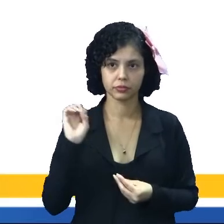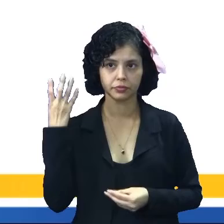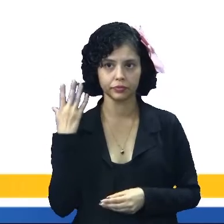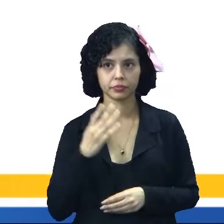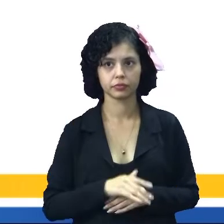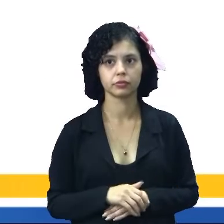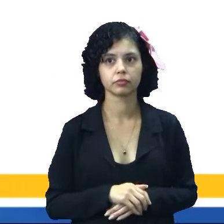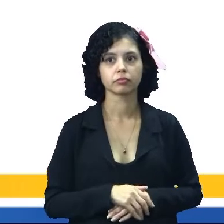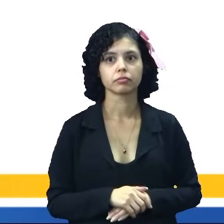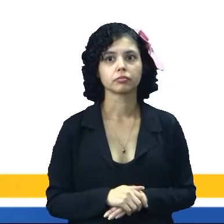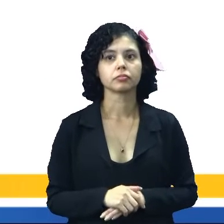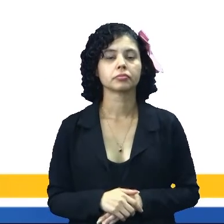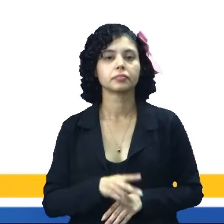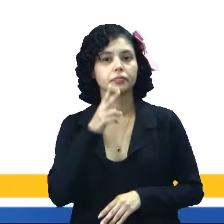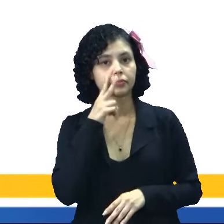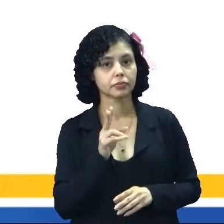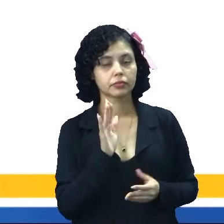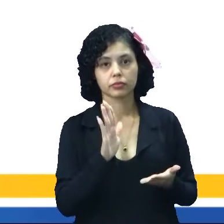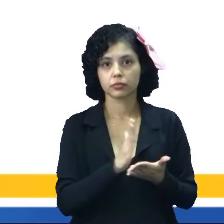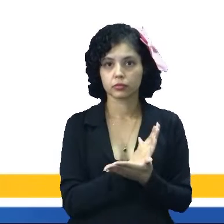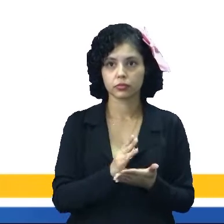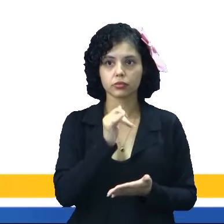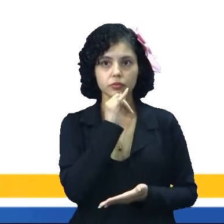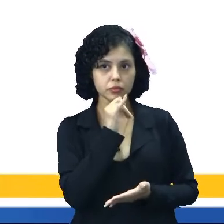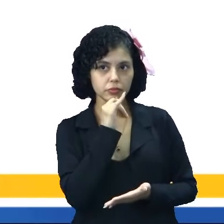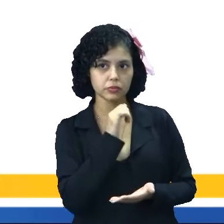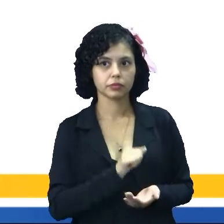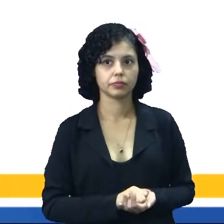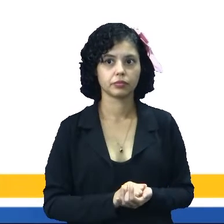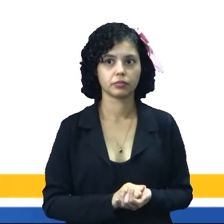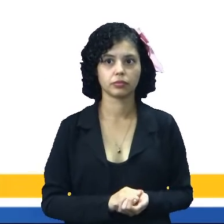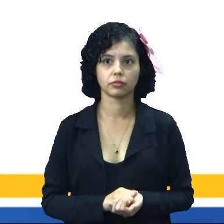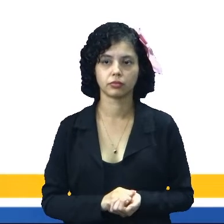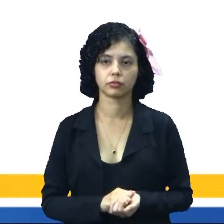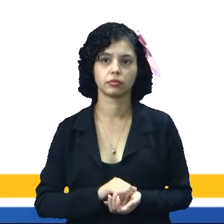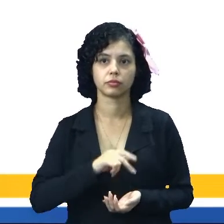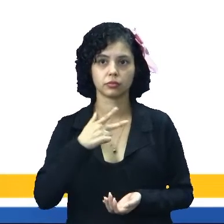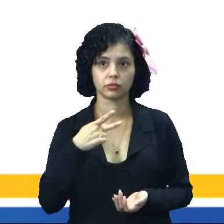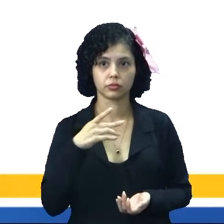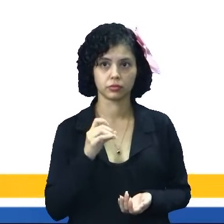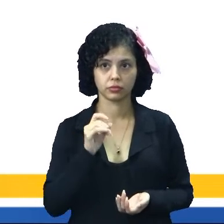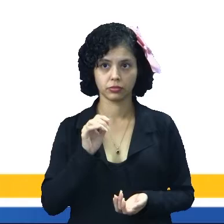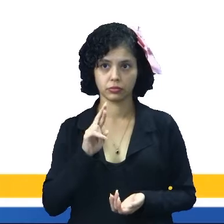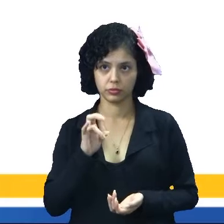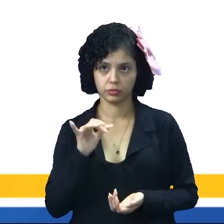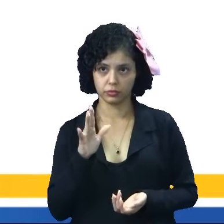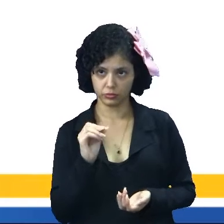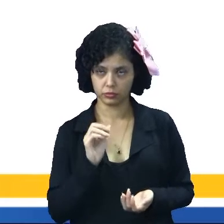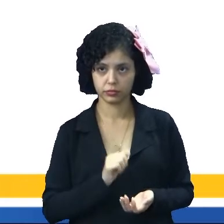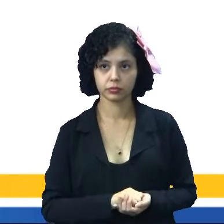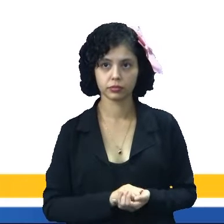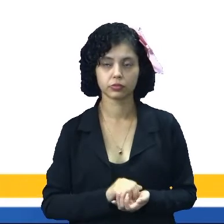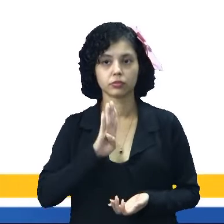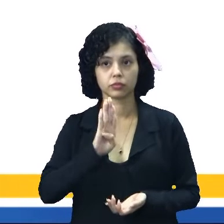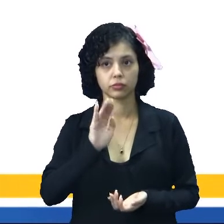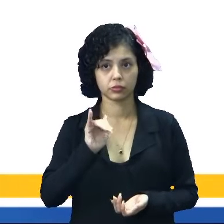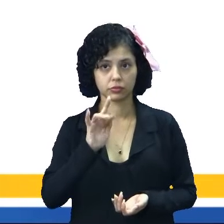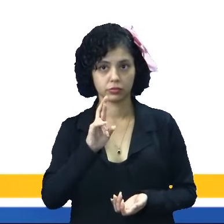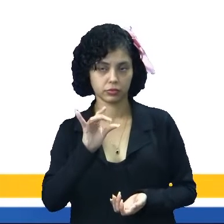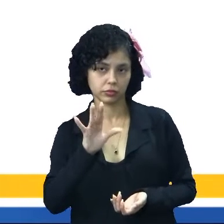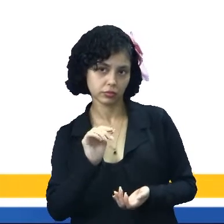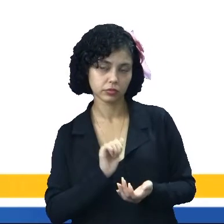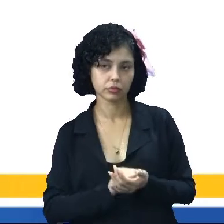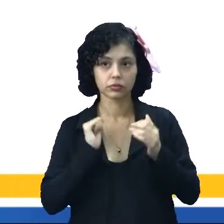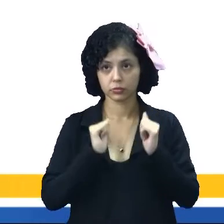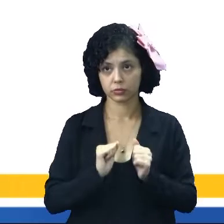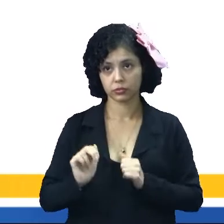acontecendo. E aqui alguns exemplos de sais. Temos o iodeto de potássio, o bicarbonato de sódio, que